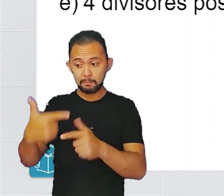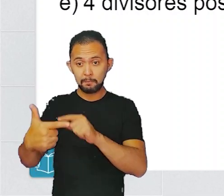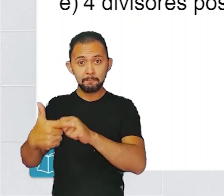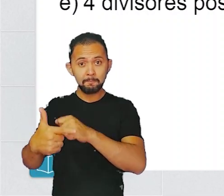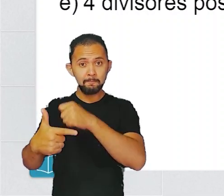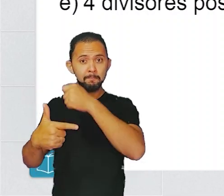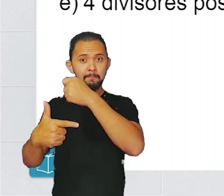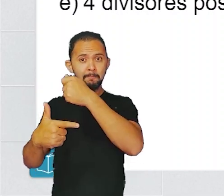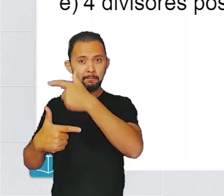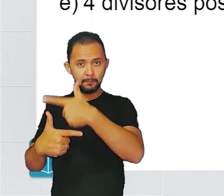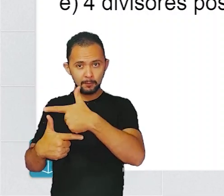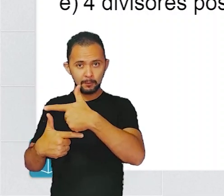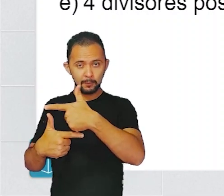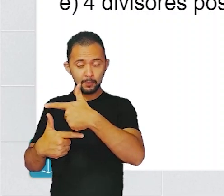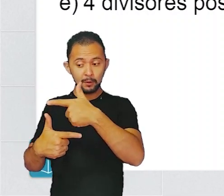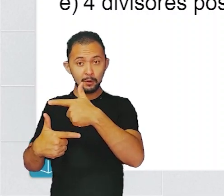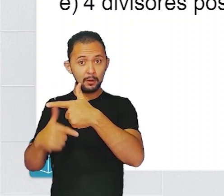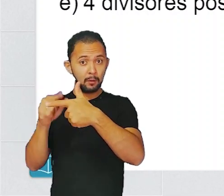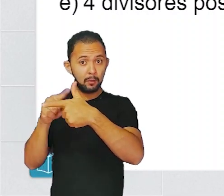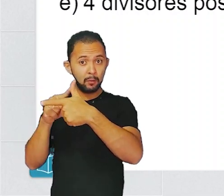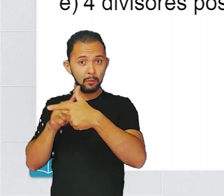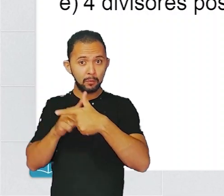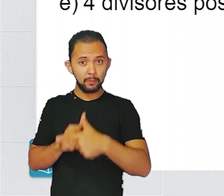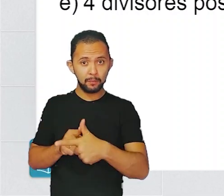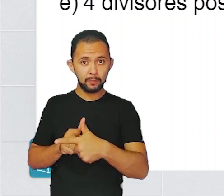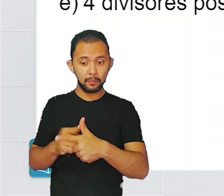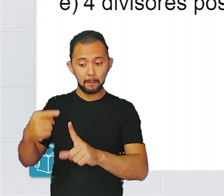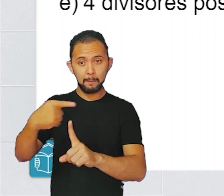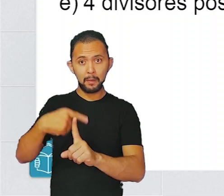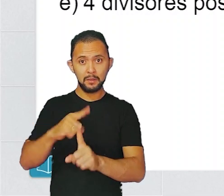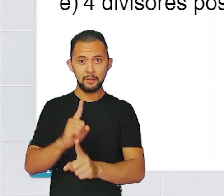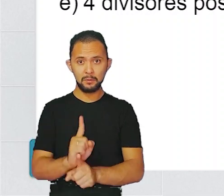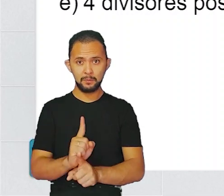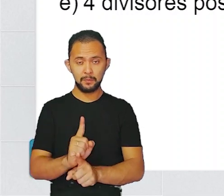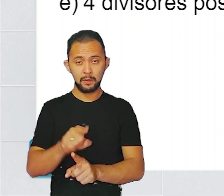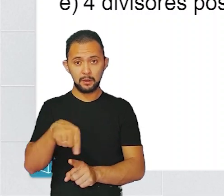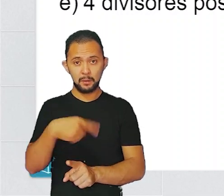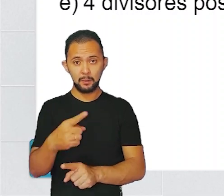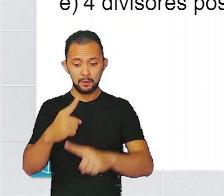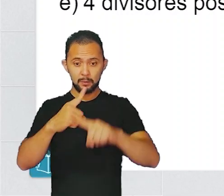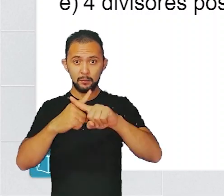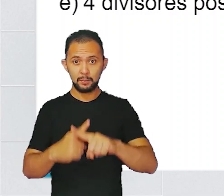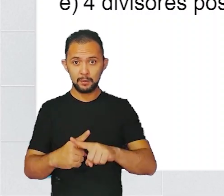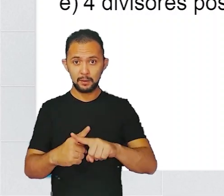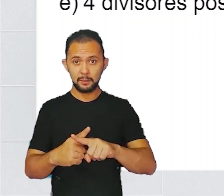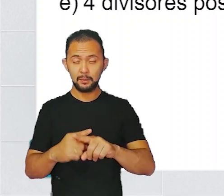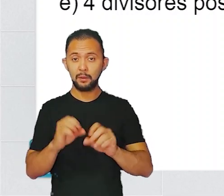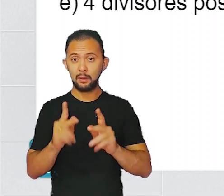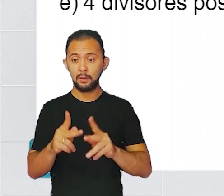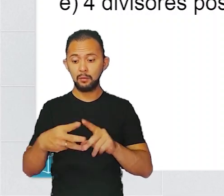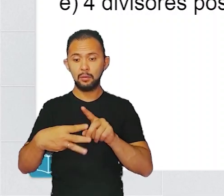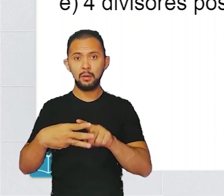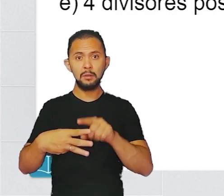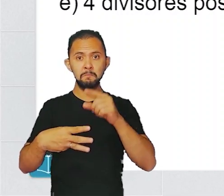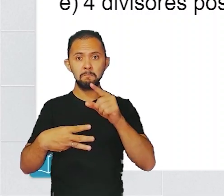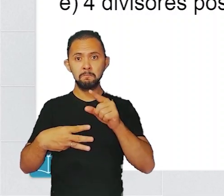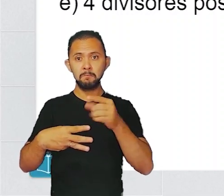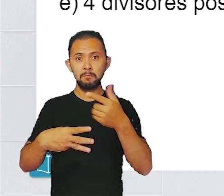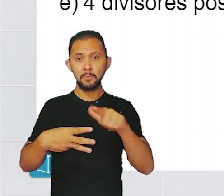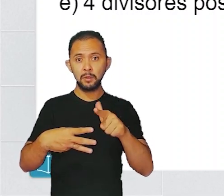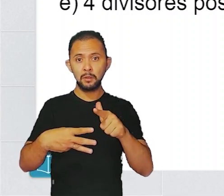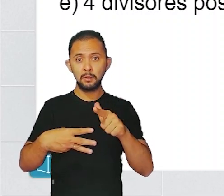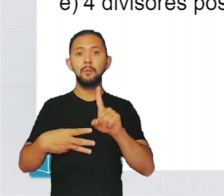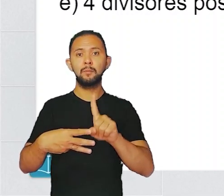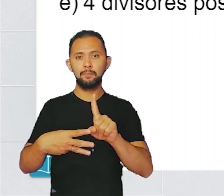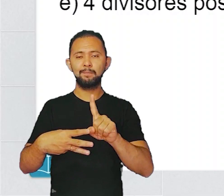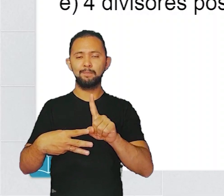cada número primo e somamos mais 1, depois multiplicamos. Lembra que é o expoente do 3 quando não tem ninguém?